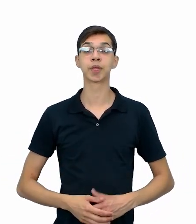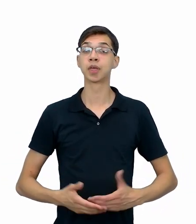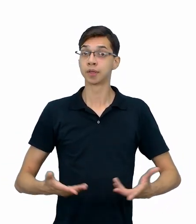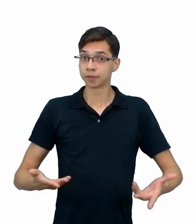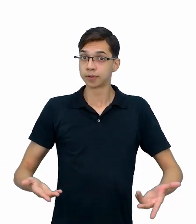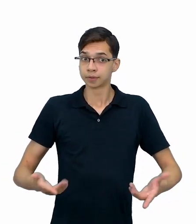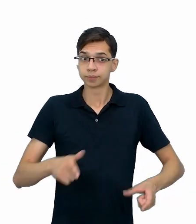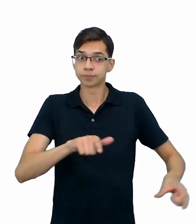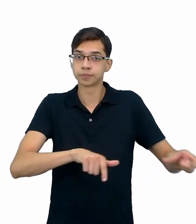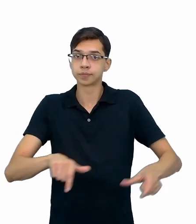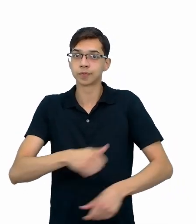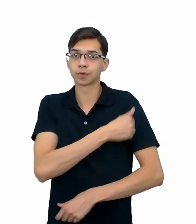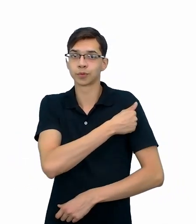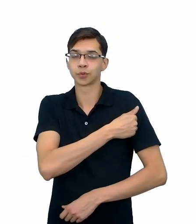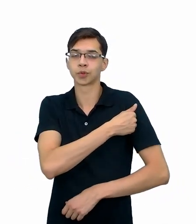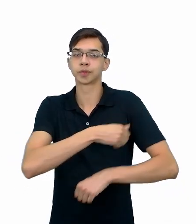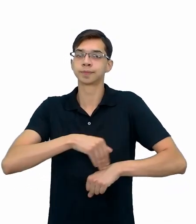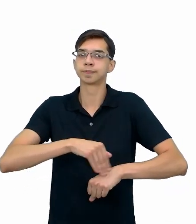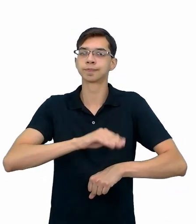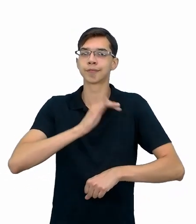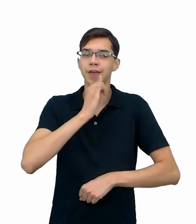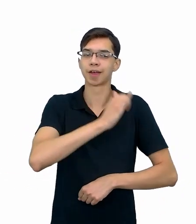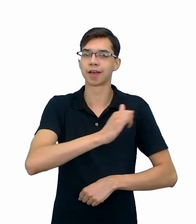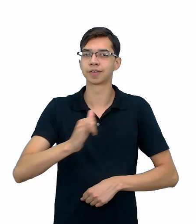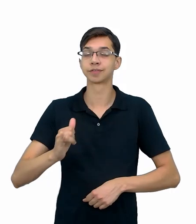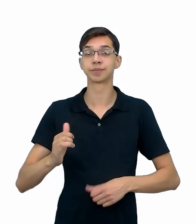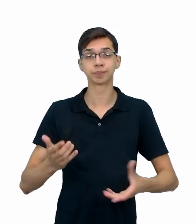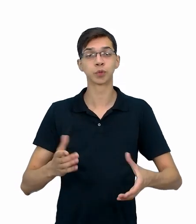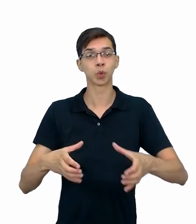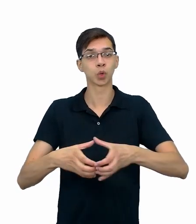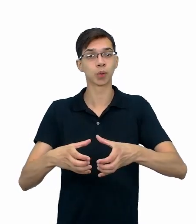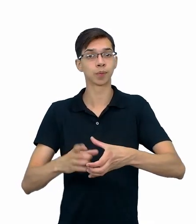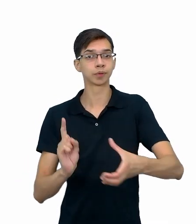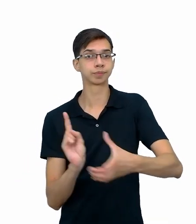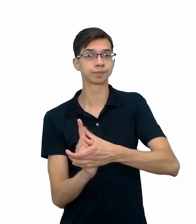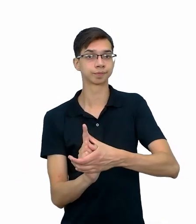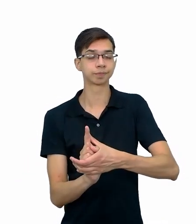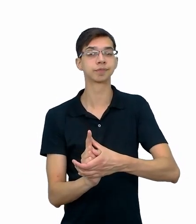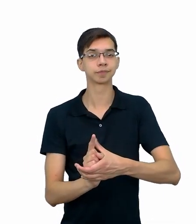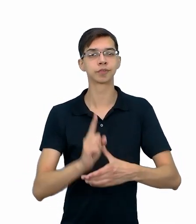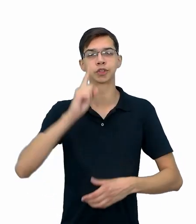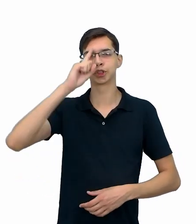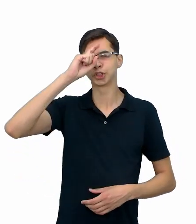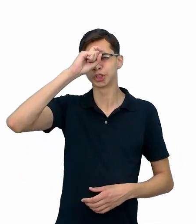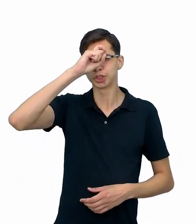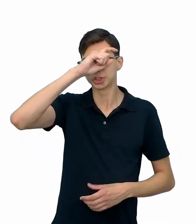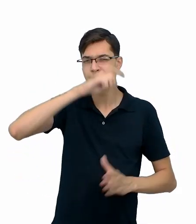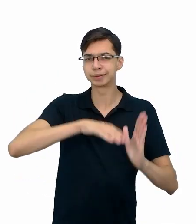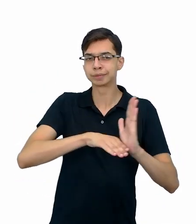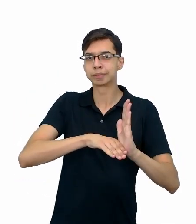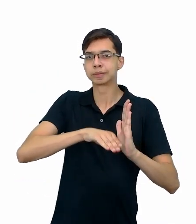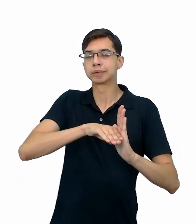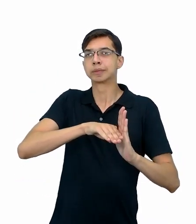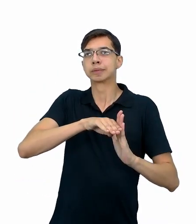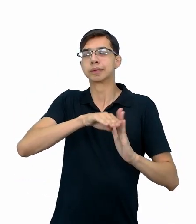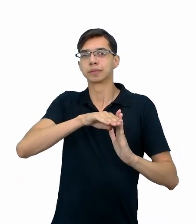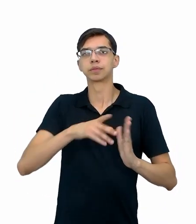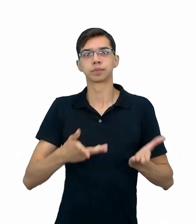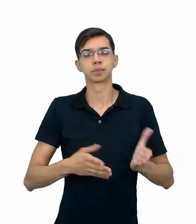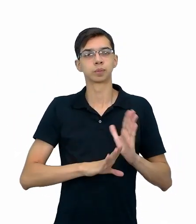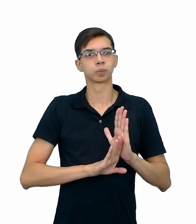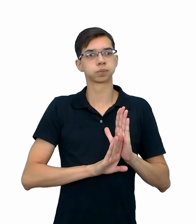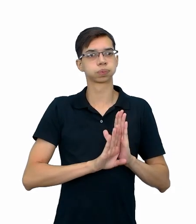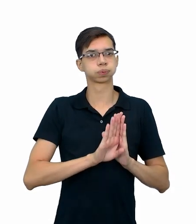fazer com que ele se encaixe dentro desse grupo, dividindo por esses níveis, né, diferenciados aí, que a gente sabe que cada estudante aprende de uma